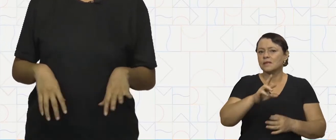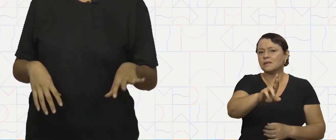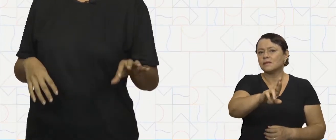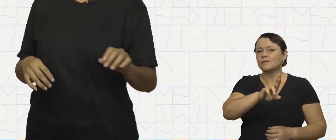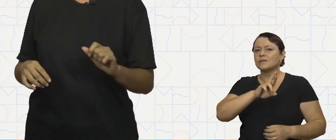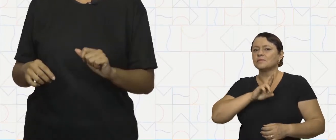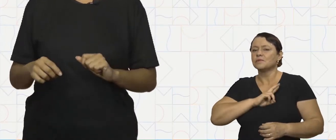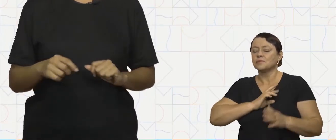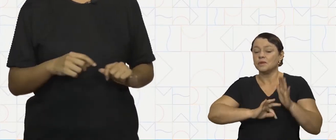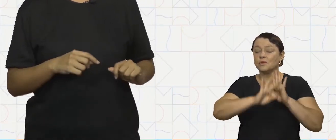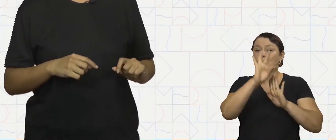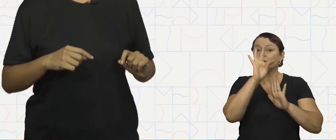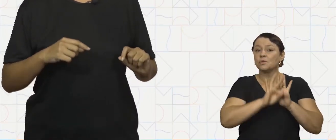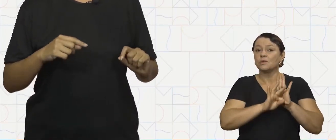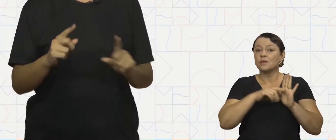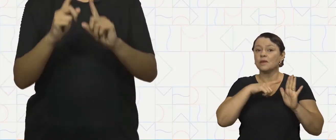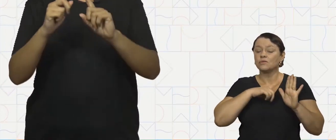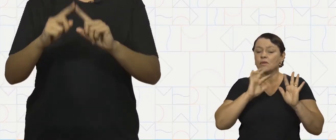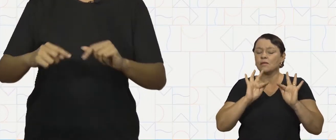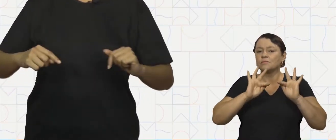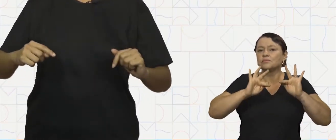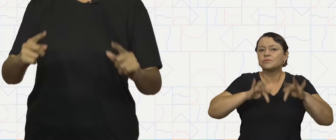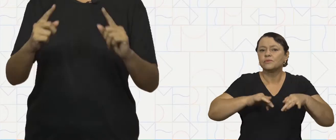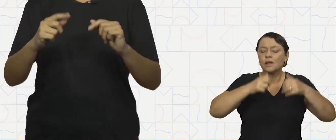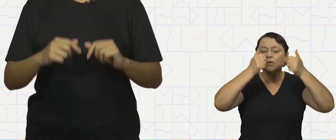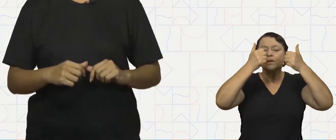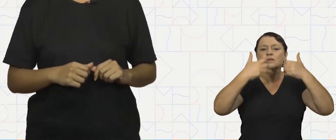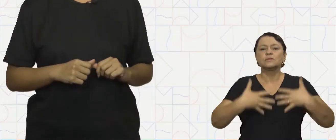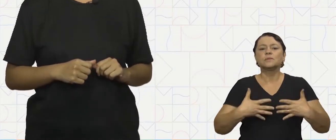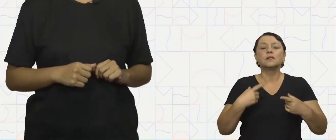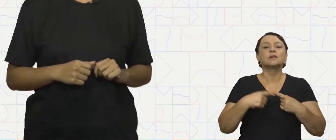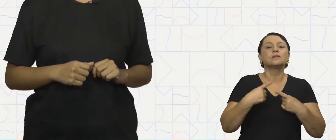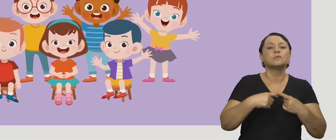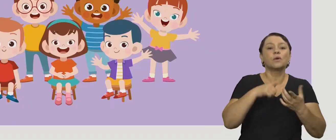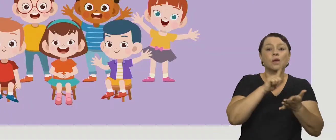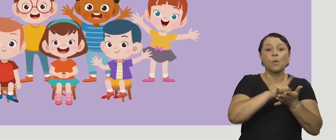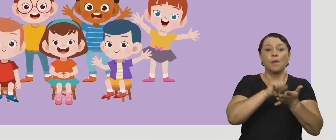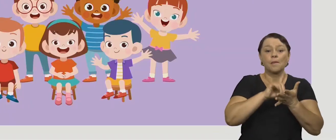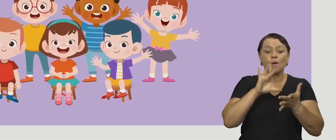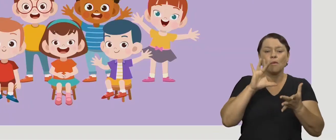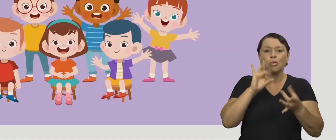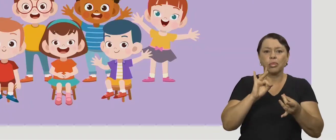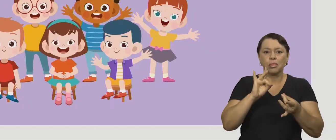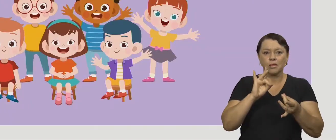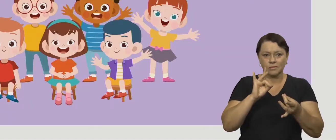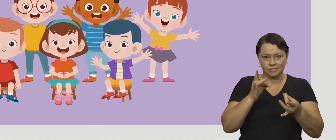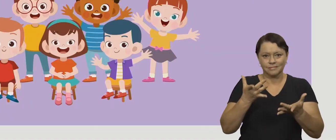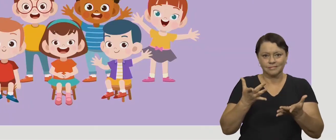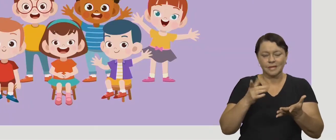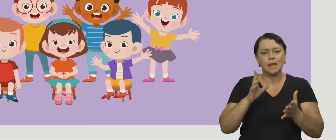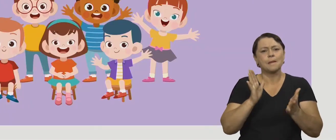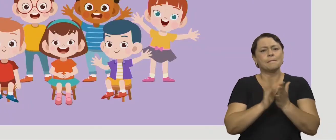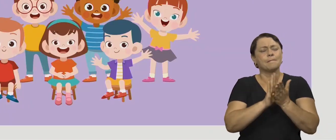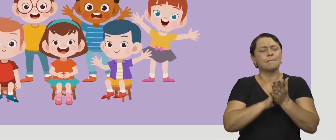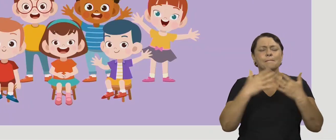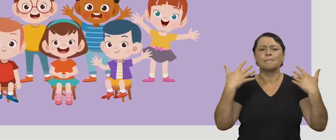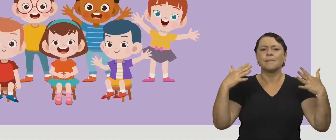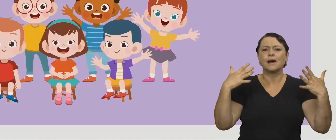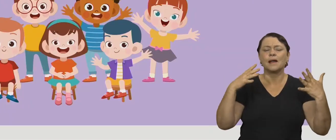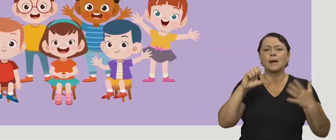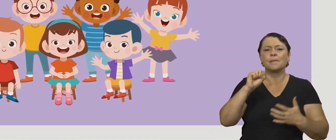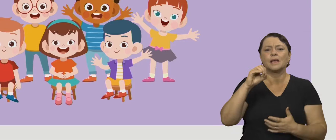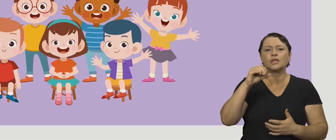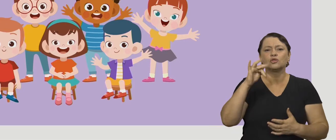responderam que o texto finaliza explicando por que o papel gruda no copo. Parabéns, Sofia! Parabéns,